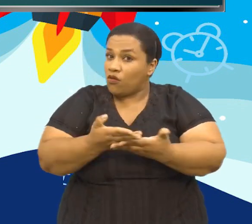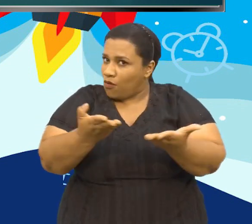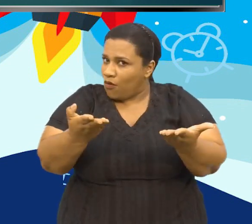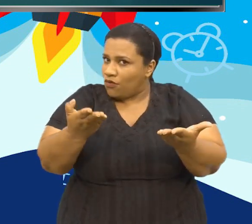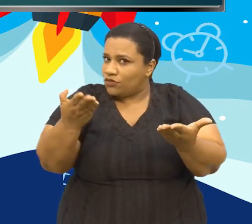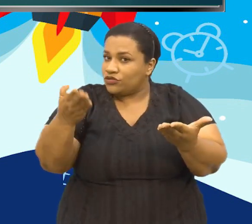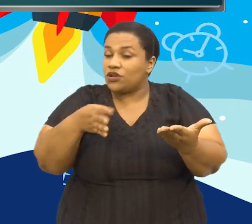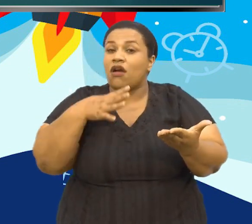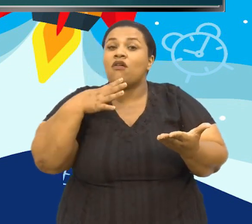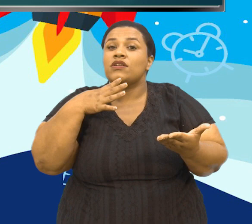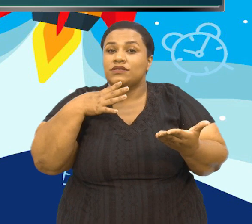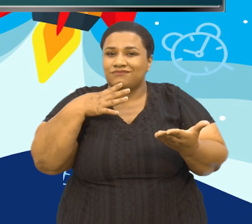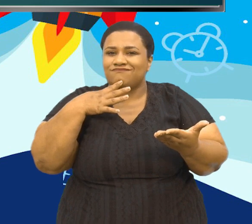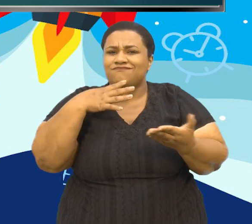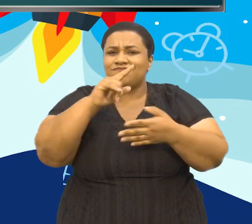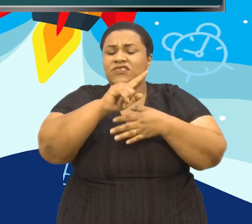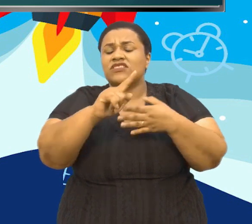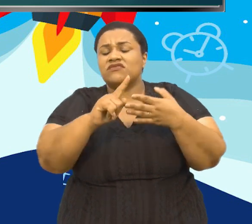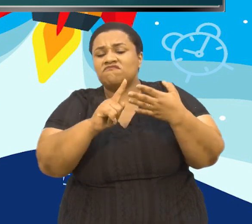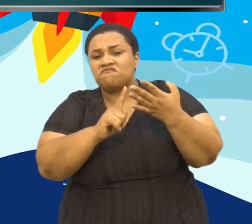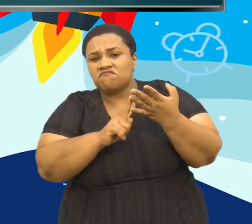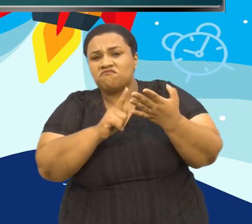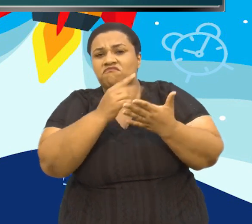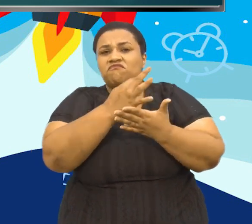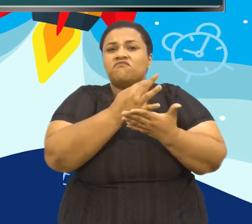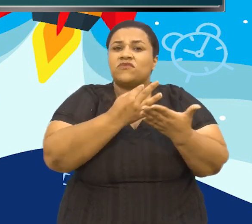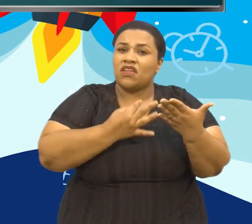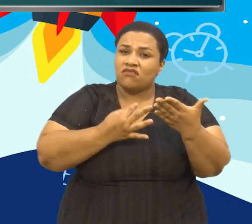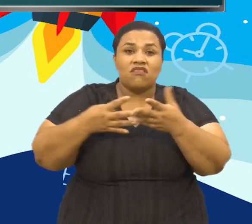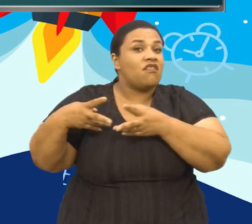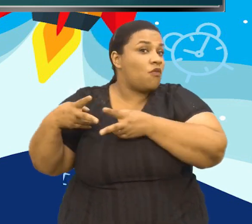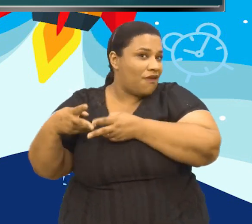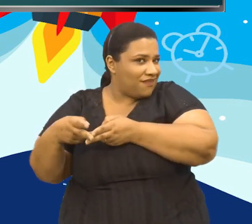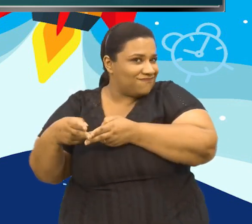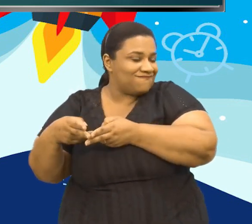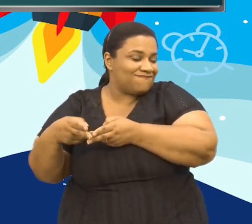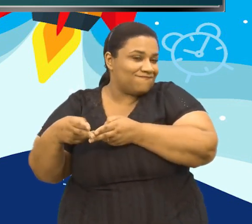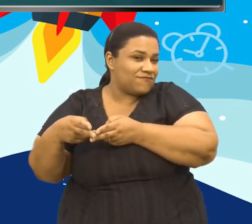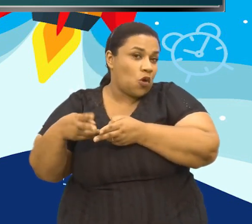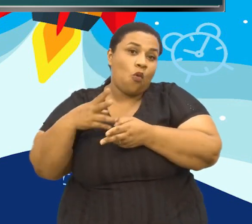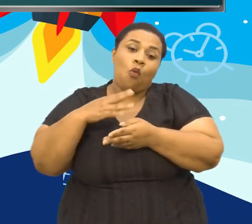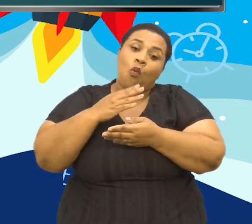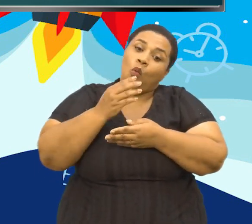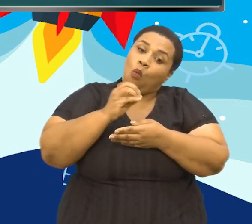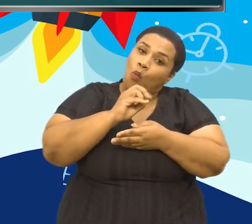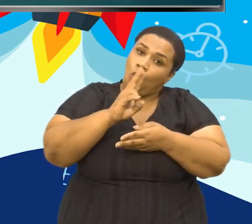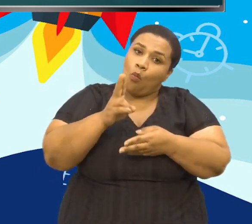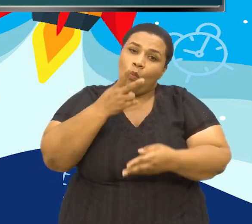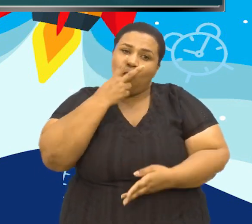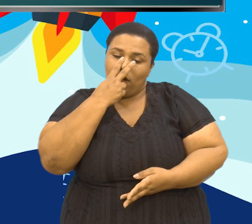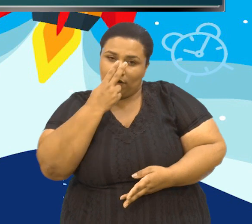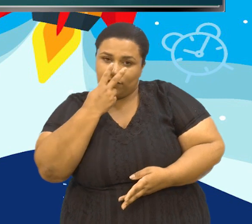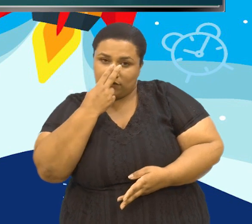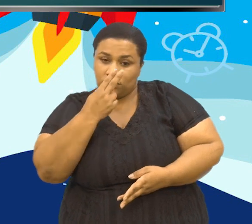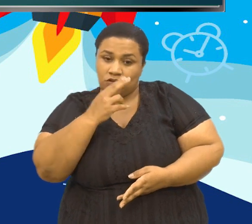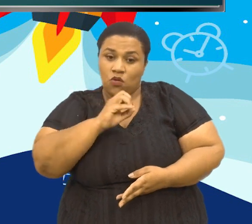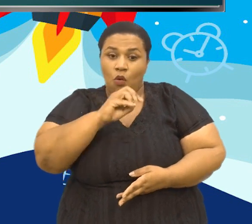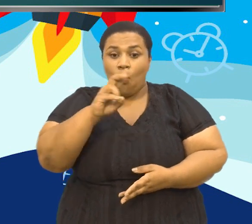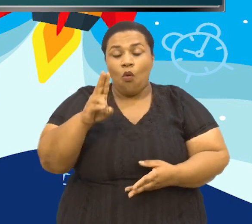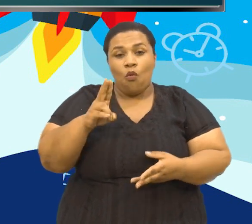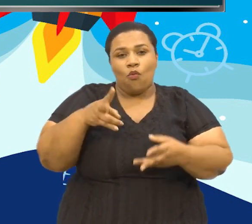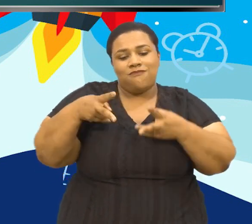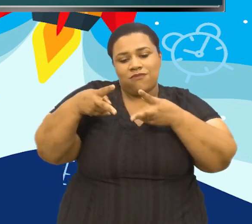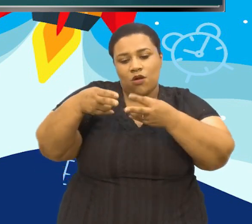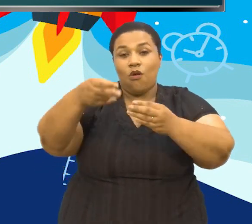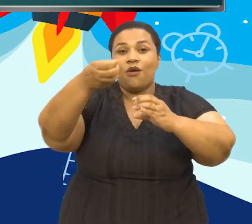já conhecemos. Será que esses textos, será que esses gêneros, eles são iguais? Será que eles são parecidos? Será que eles têm